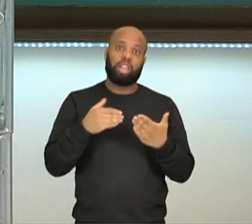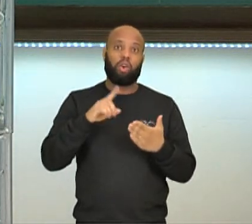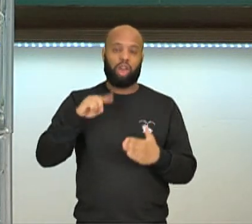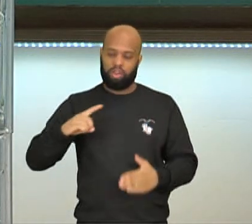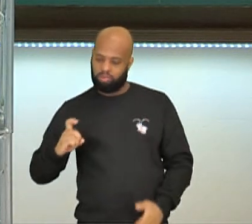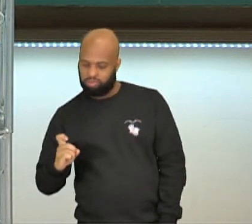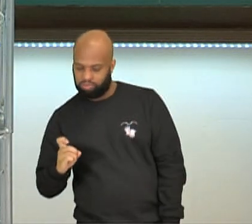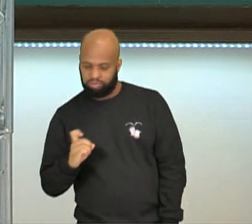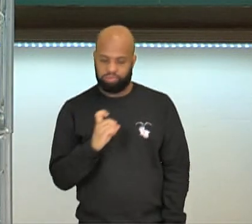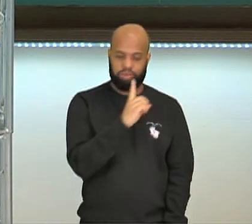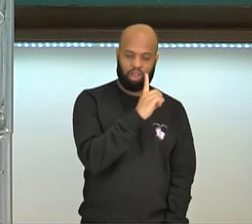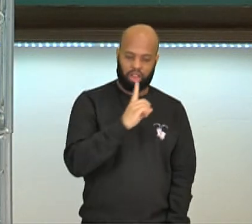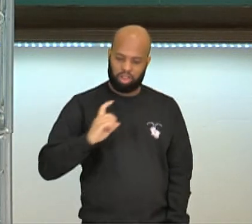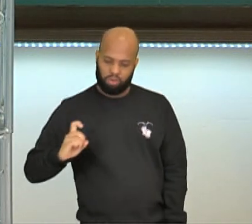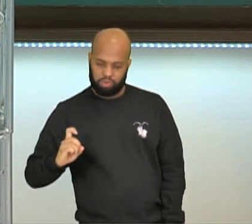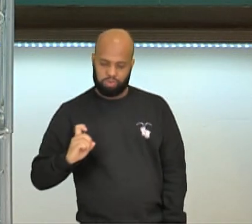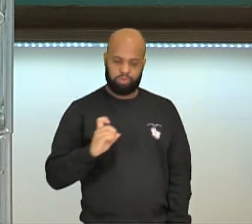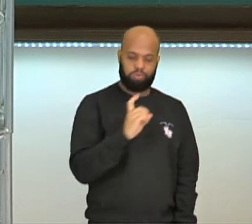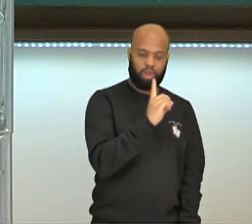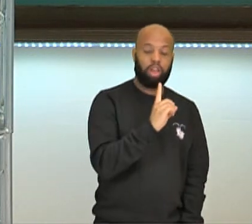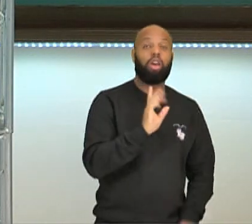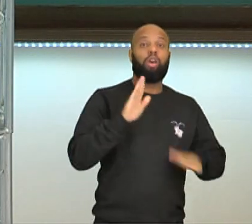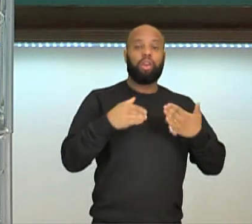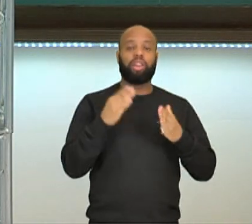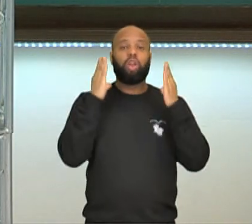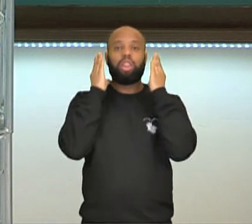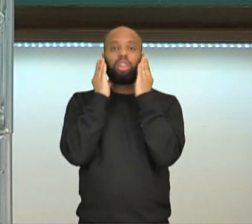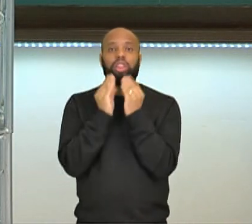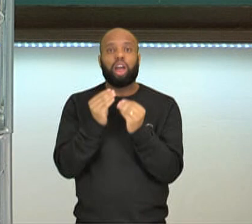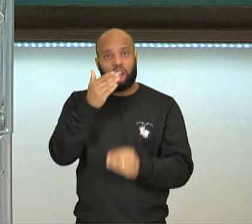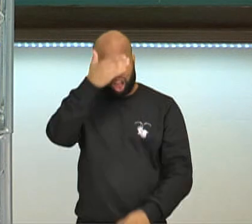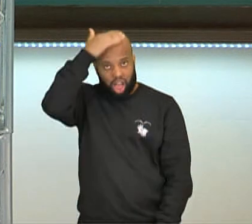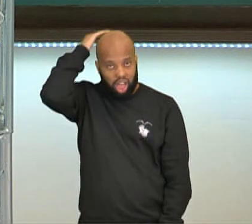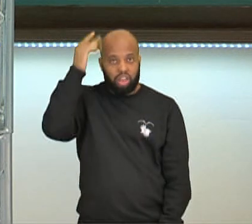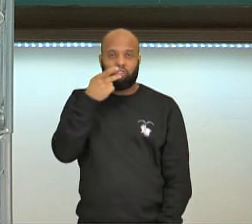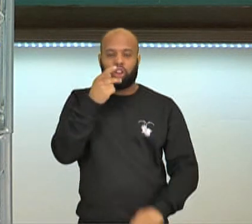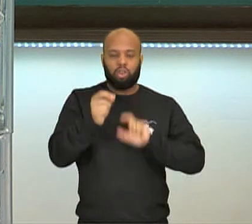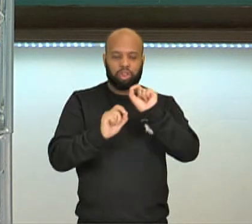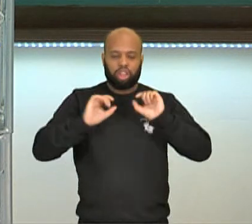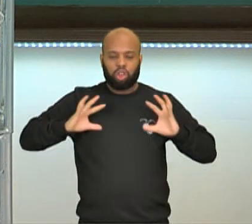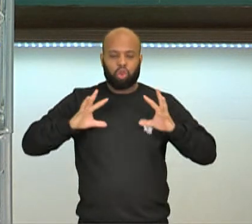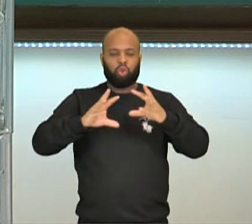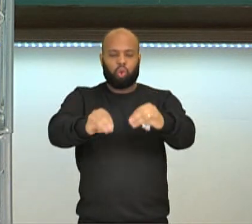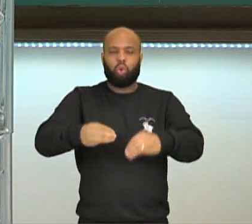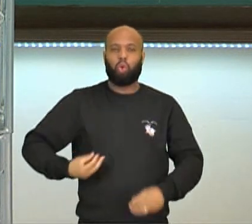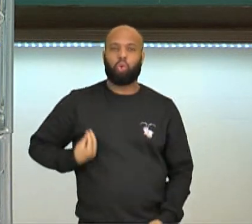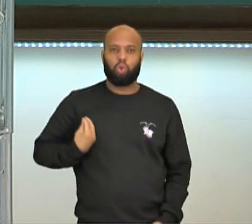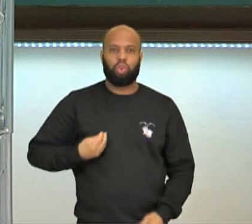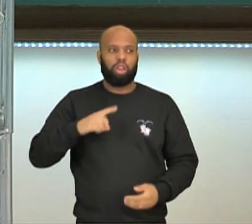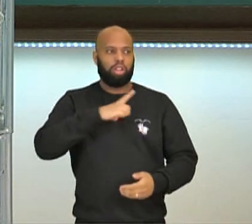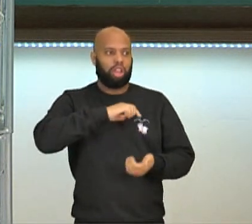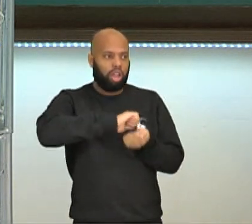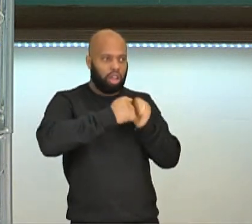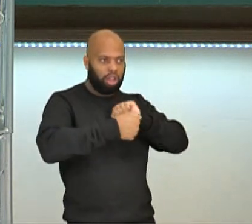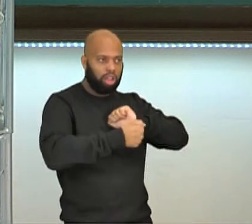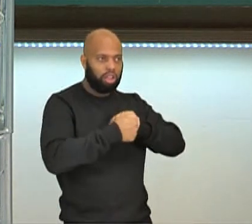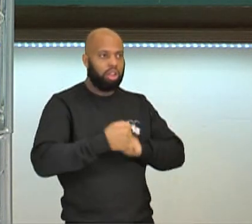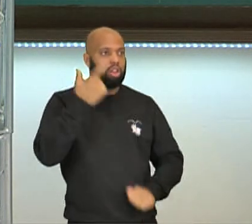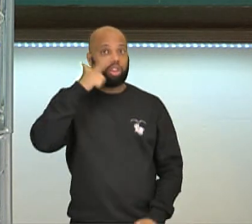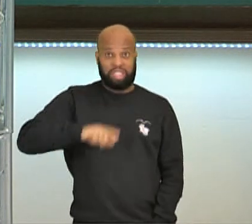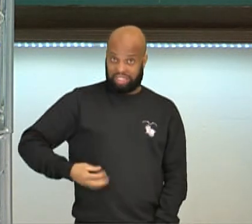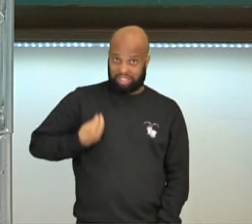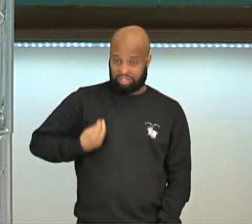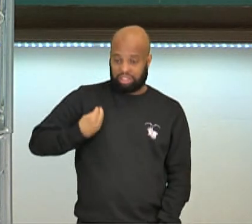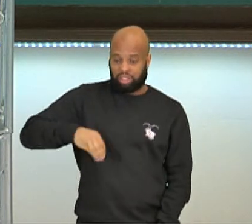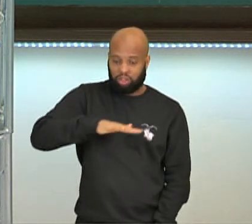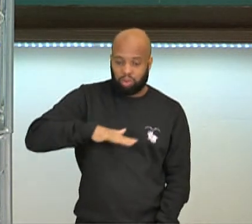evolucionismo, Darwin, estava trazendo a hipótese de que todos os seres vivos passam por adaptações para sobreviver no meio.